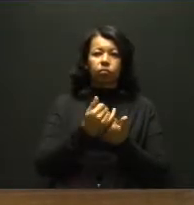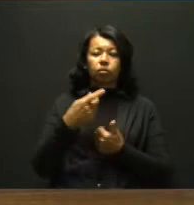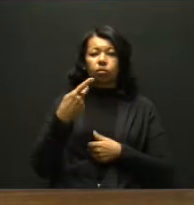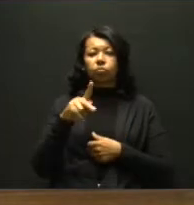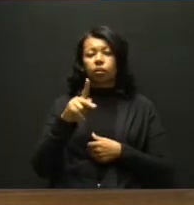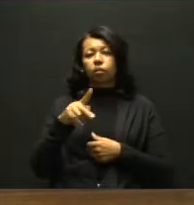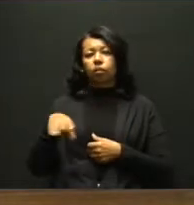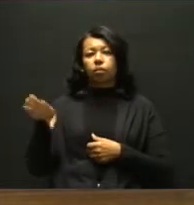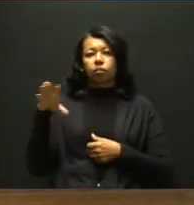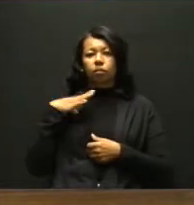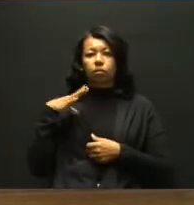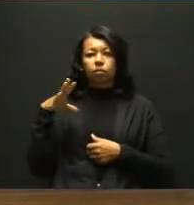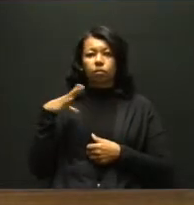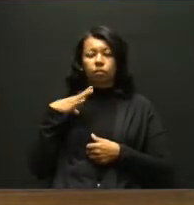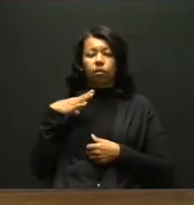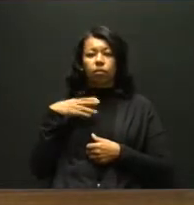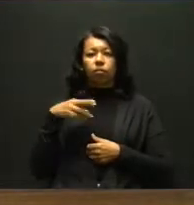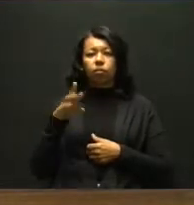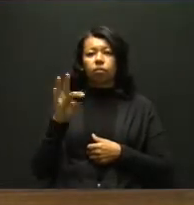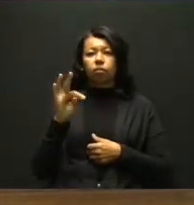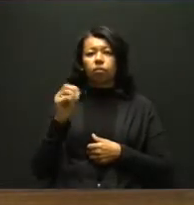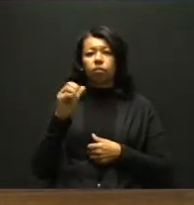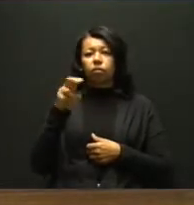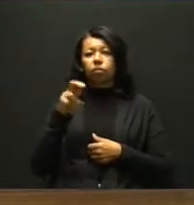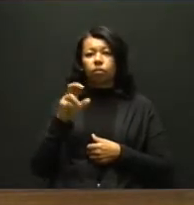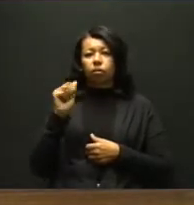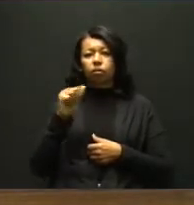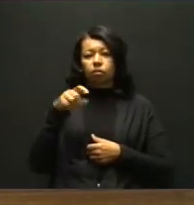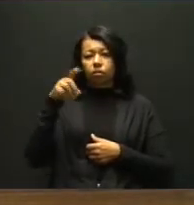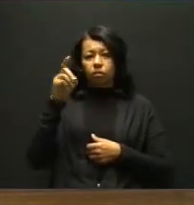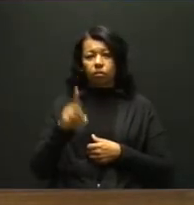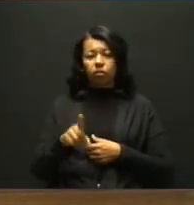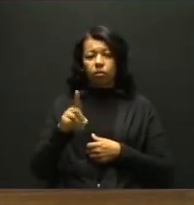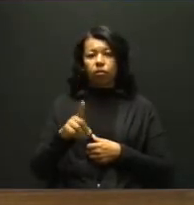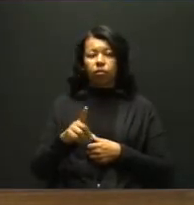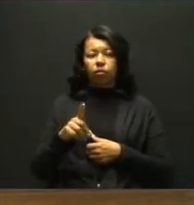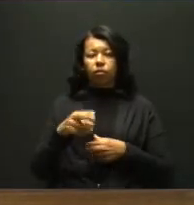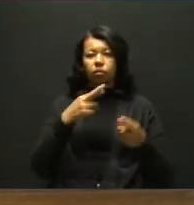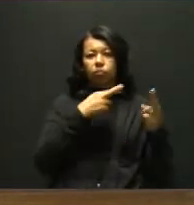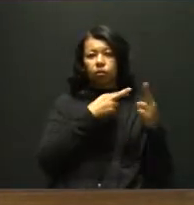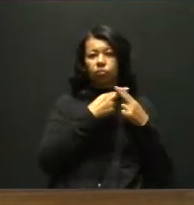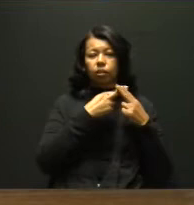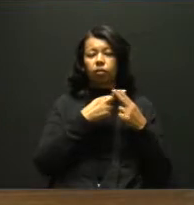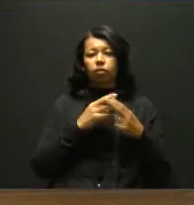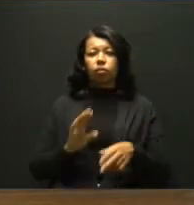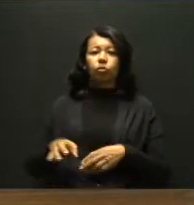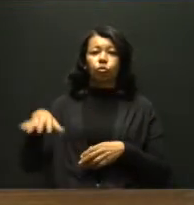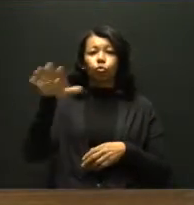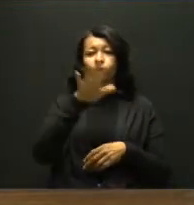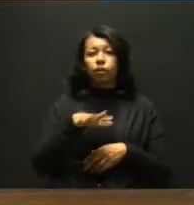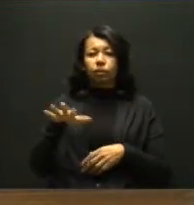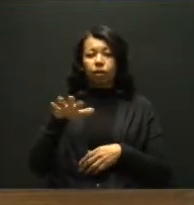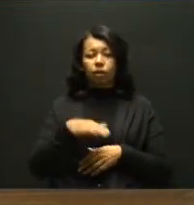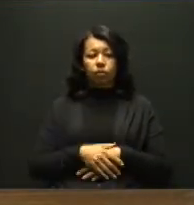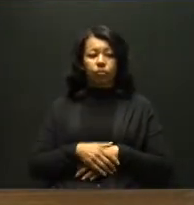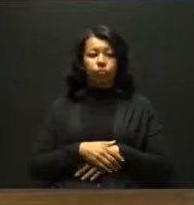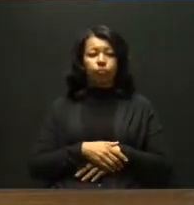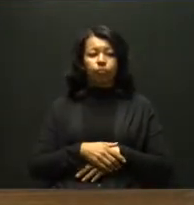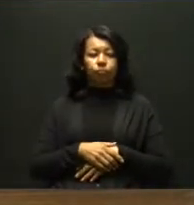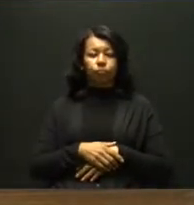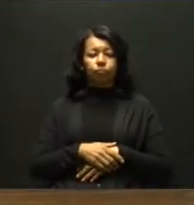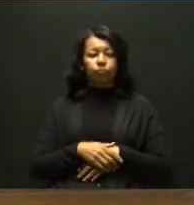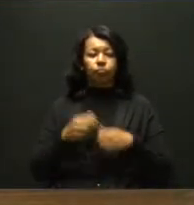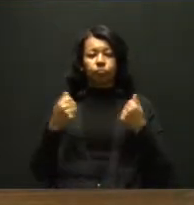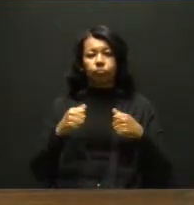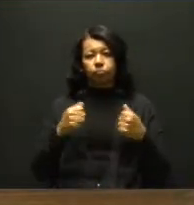município essa taxa seria que no meio você competência do estado e as atribuições e o custeamento então nós temos